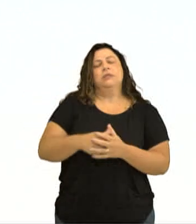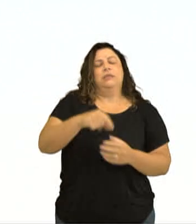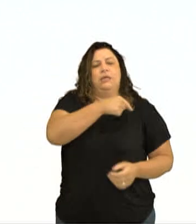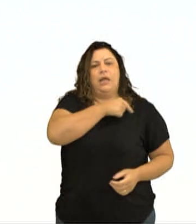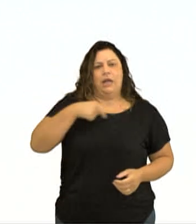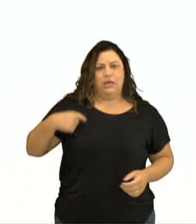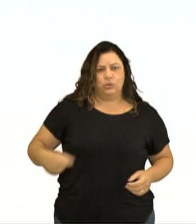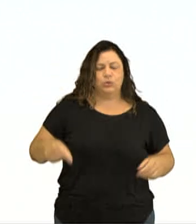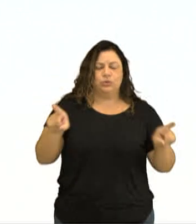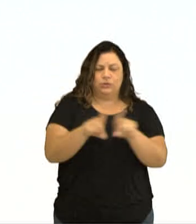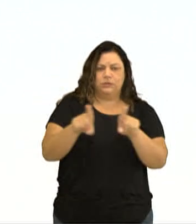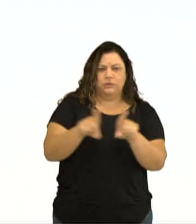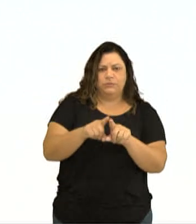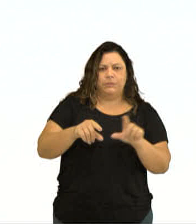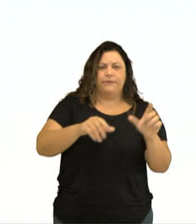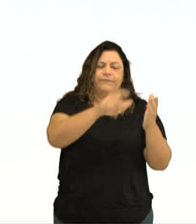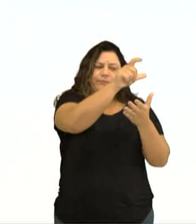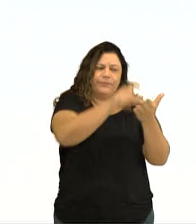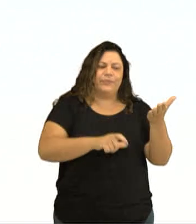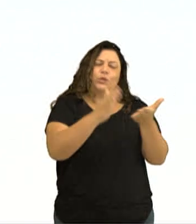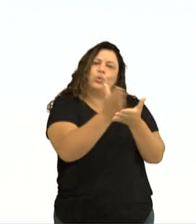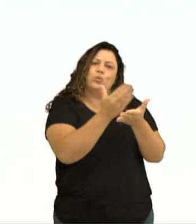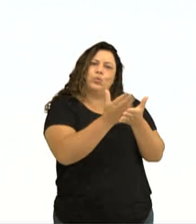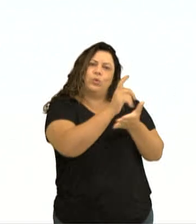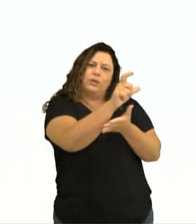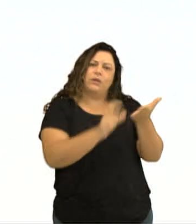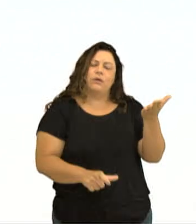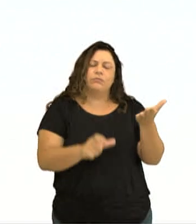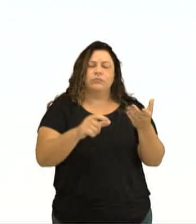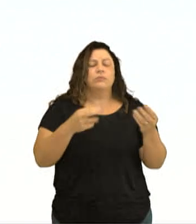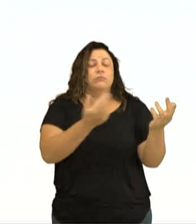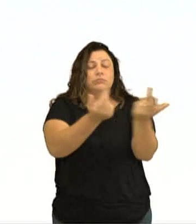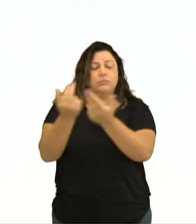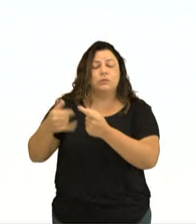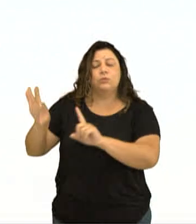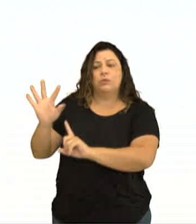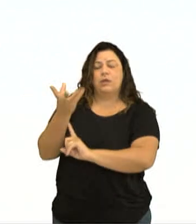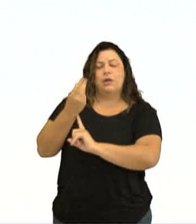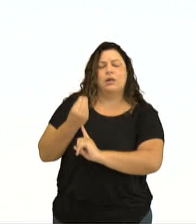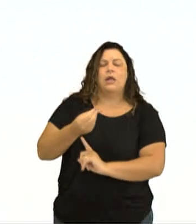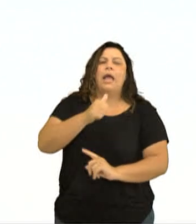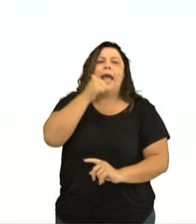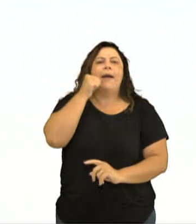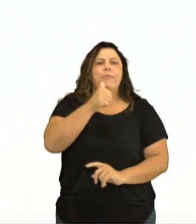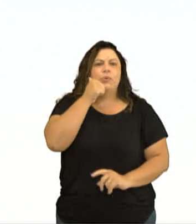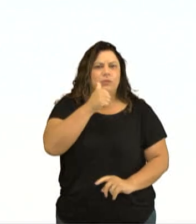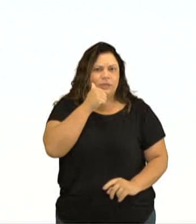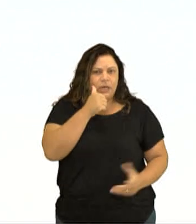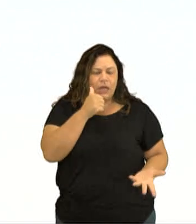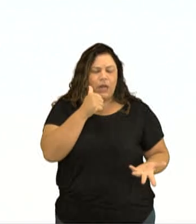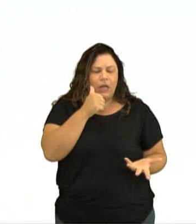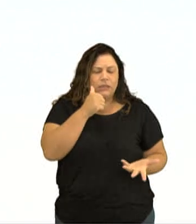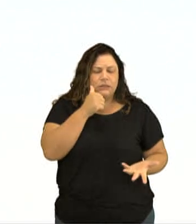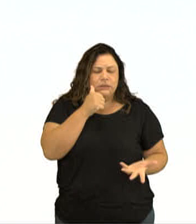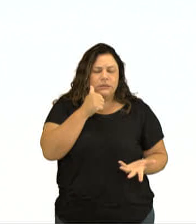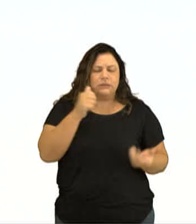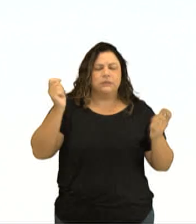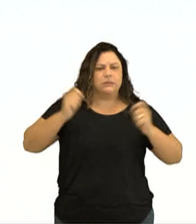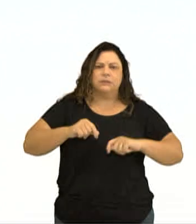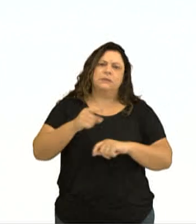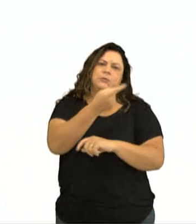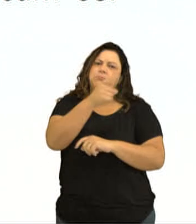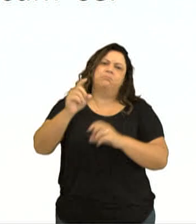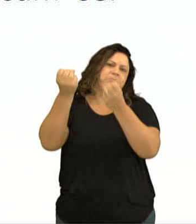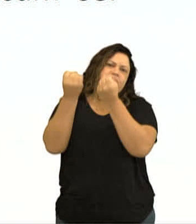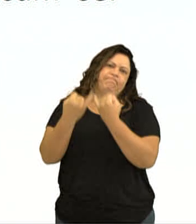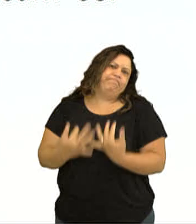breve capítulo. Da mesma forma, artistas, mulheres são raramente mencionadas em seu